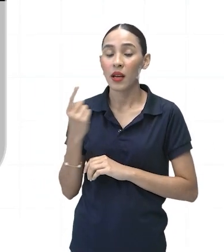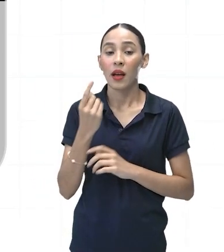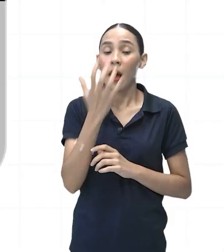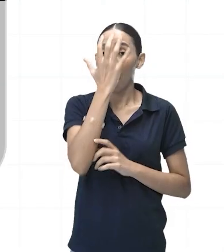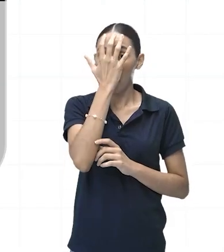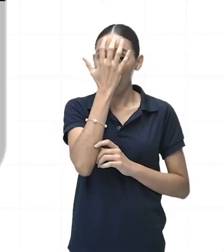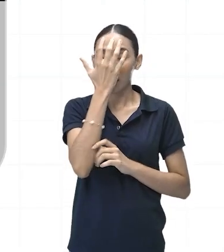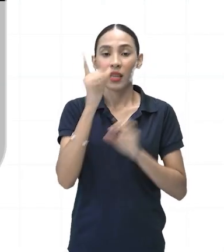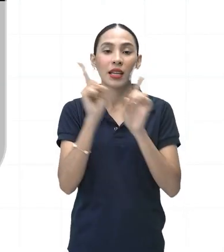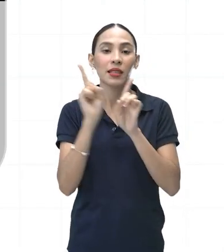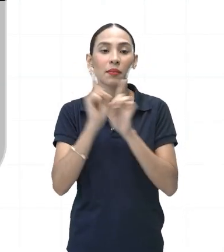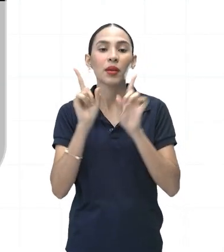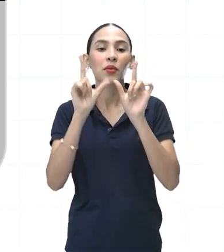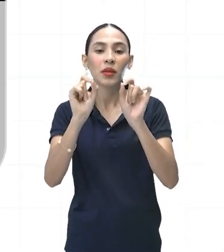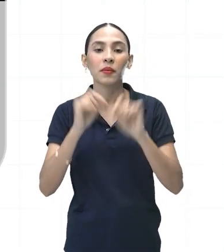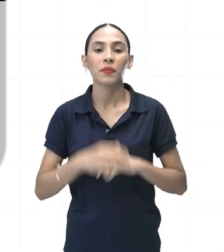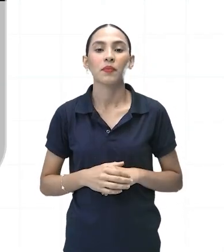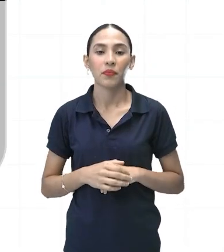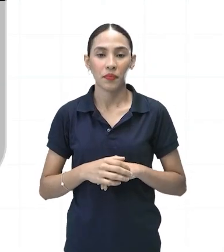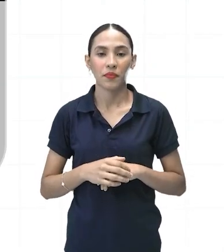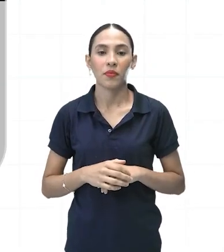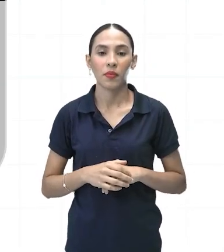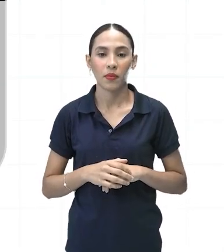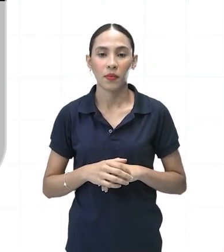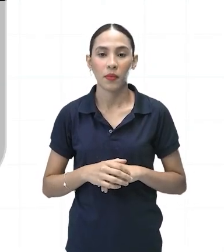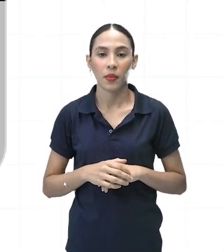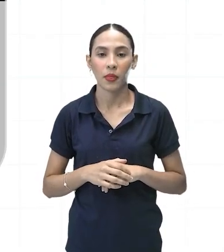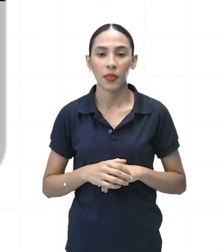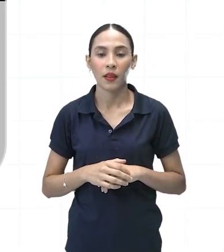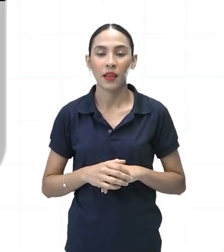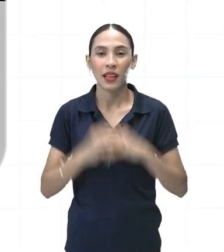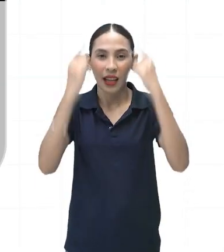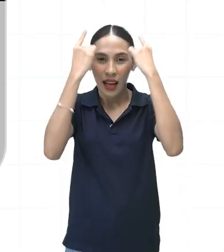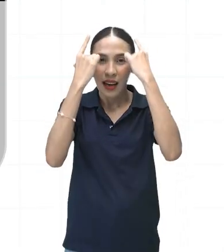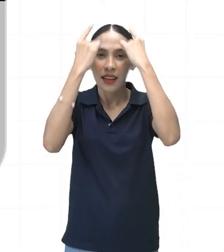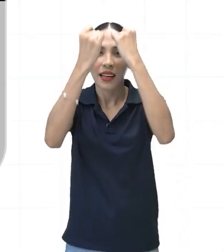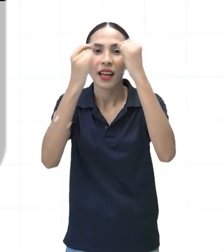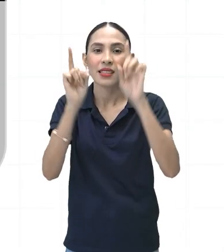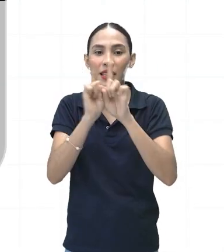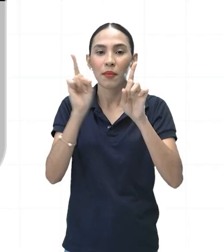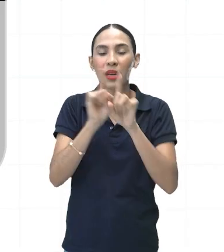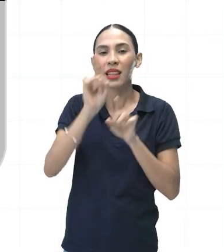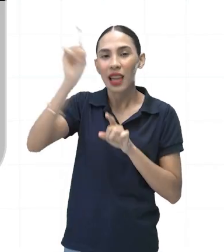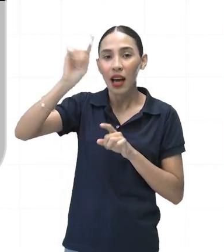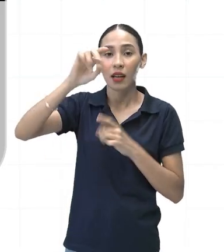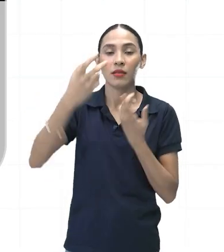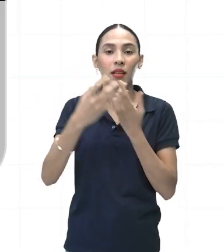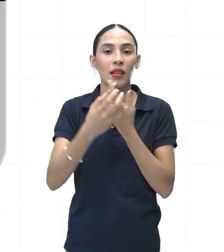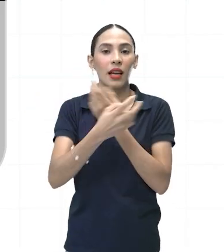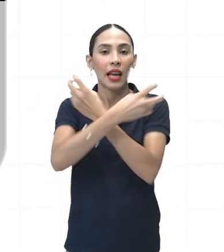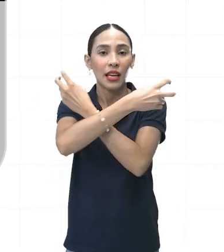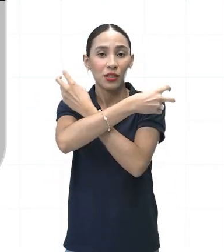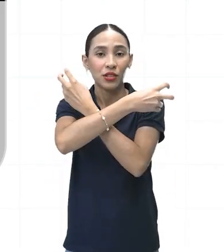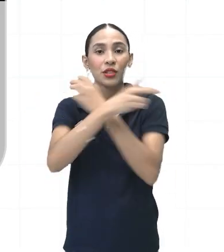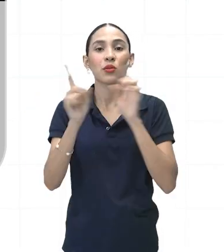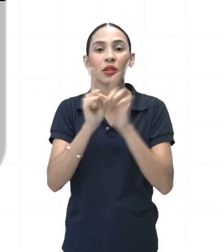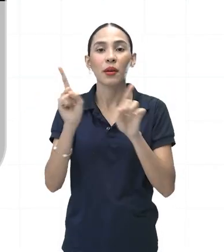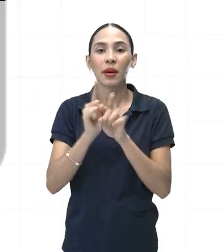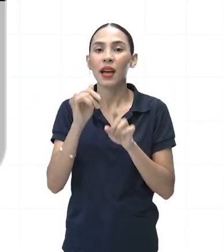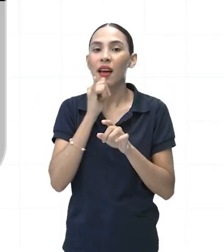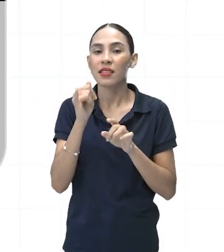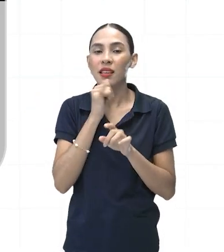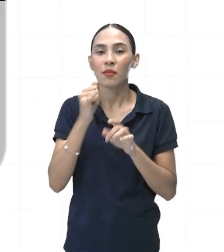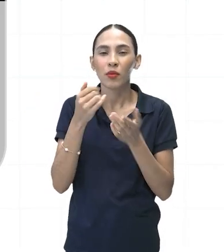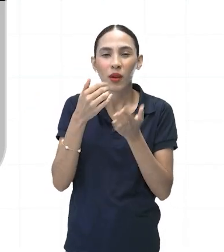máscaras e também um pouco da questão lá da Grécia, do Egito, que traz a questão ainda rígida